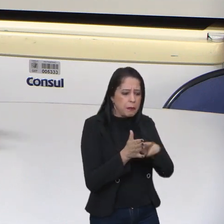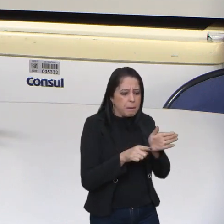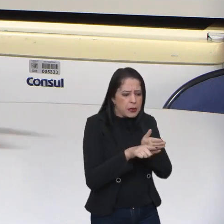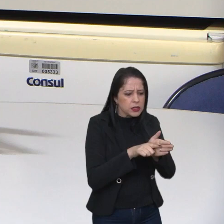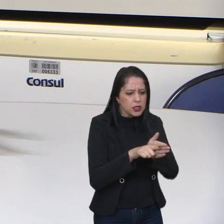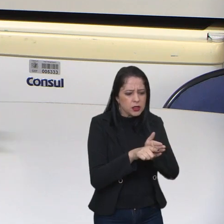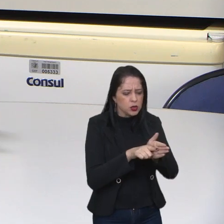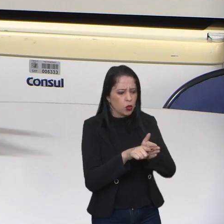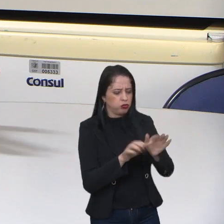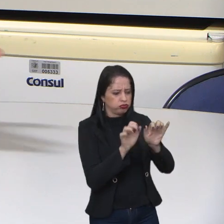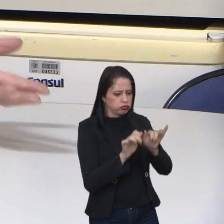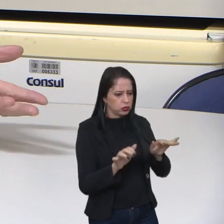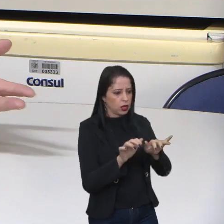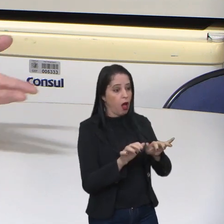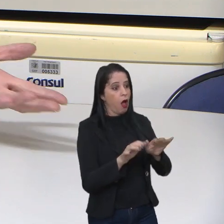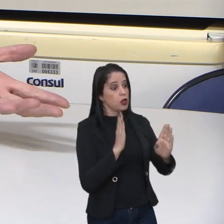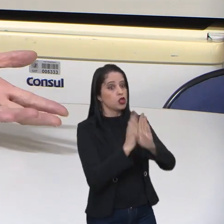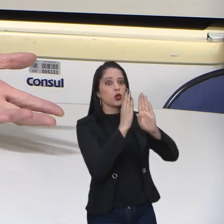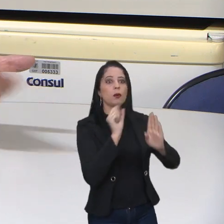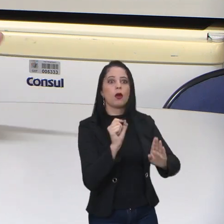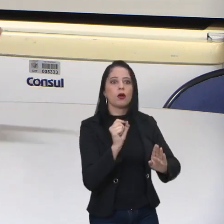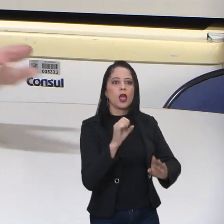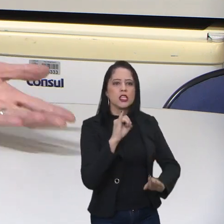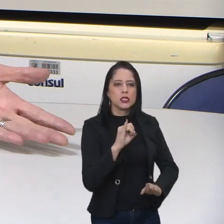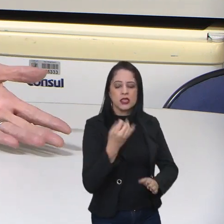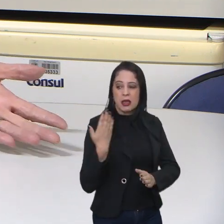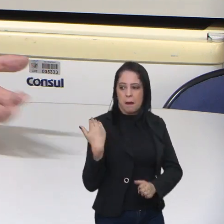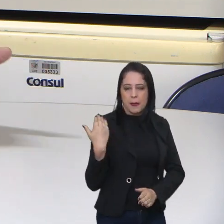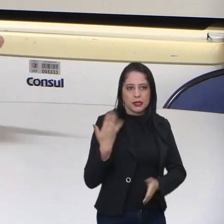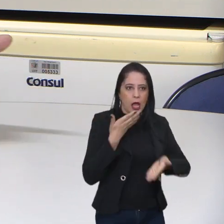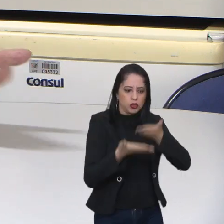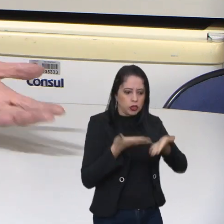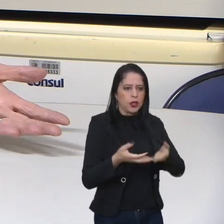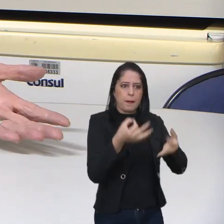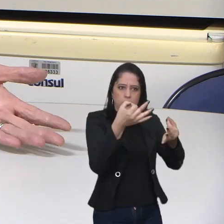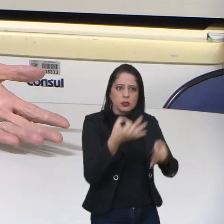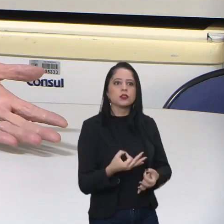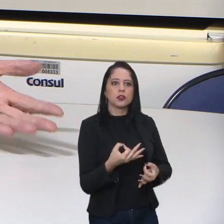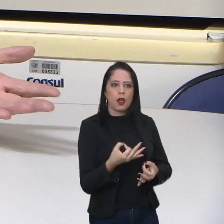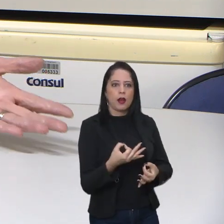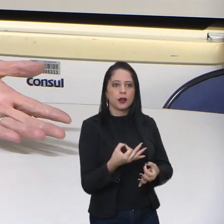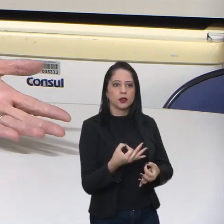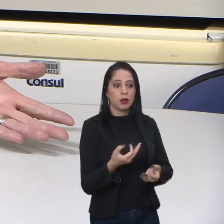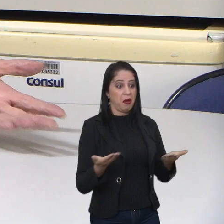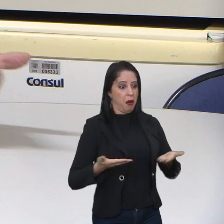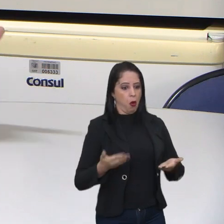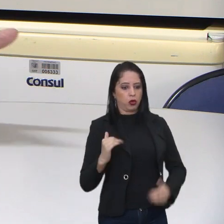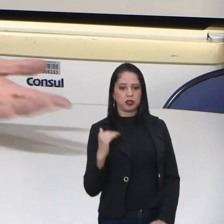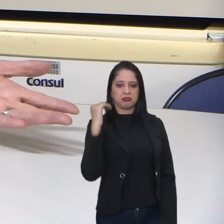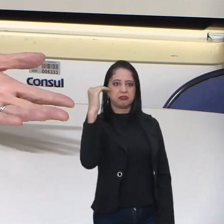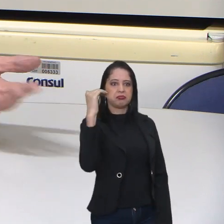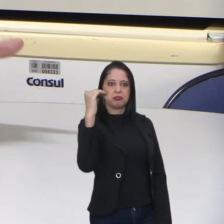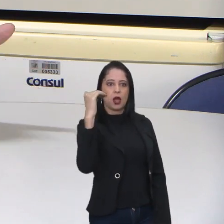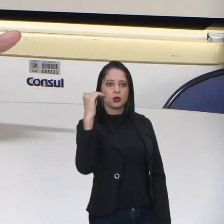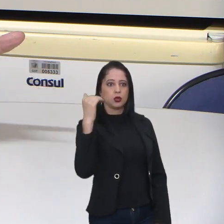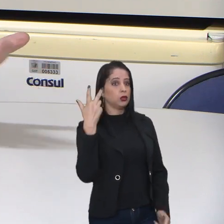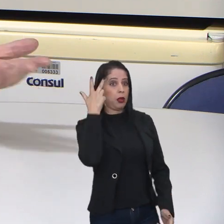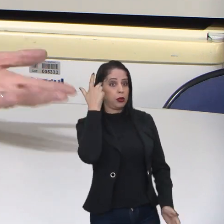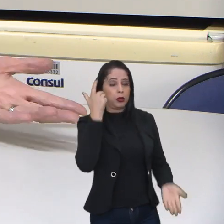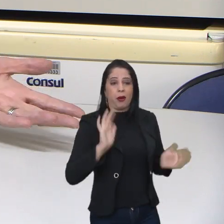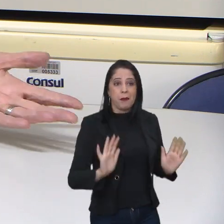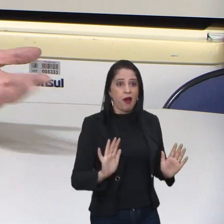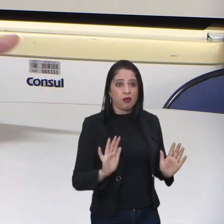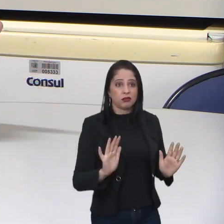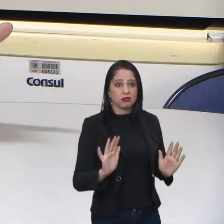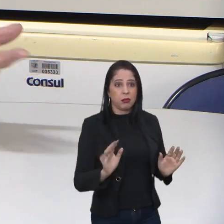foi fazer pesquisa e falou assim não que se eu tivesse tido um acompanhamento uma assistência da Saúde desde a infância hoje